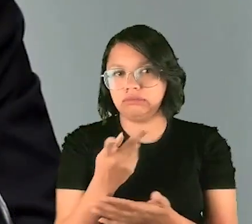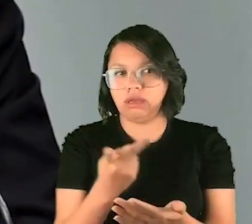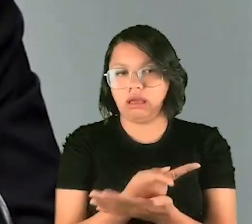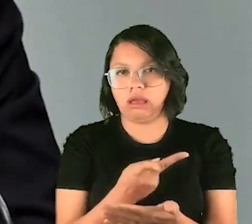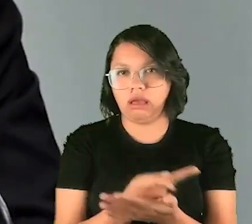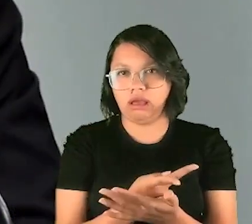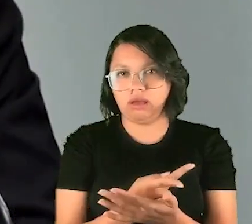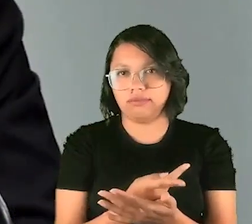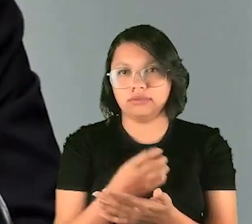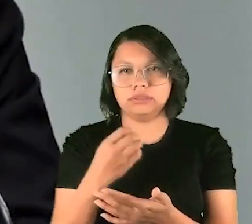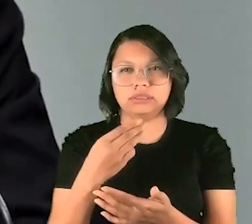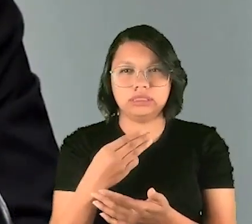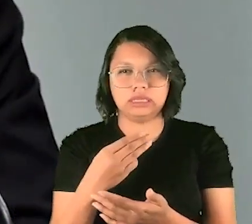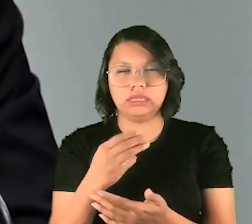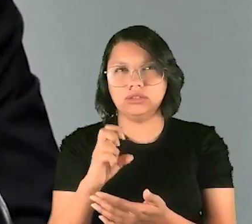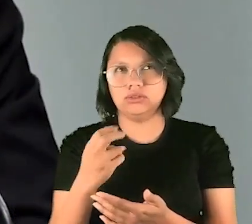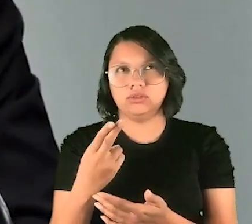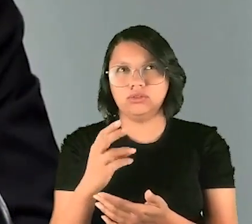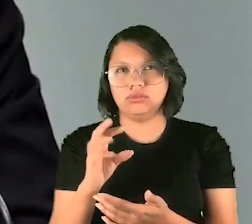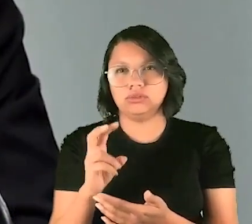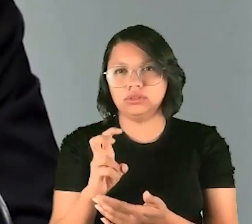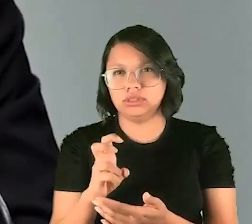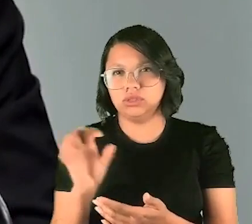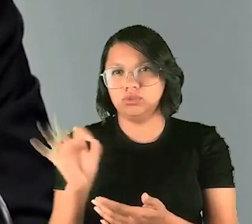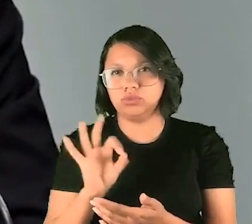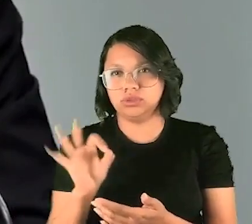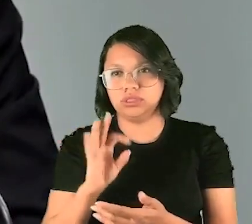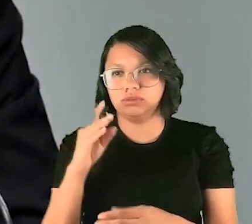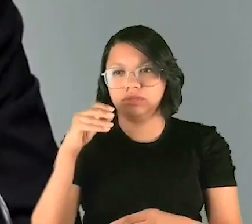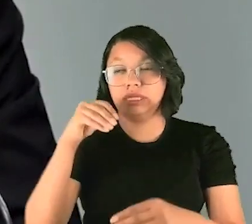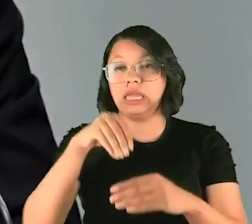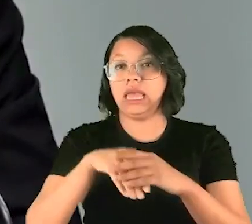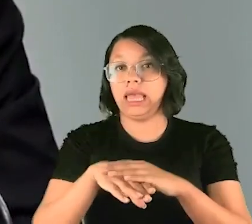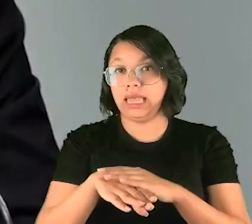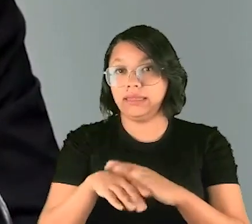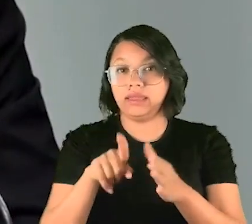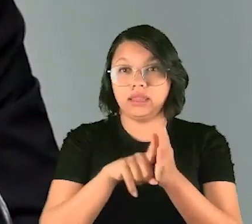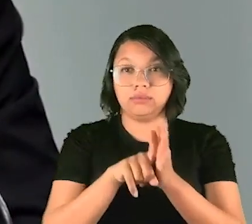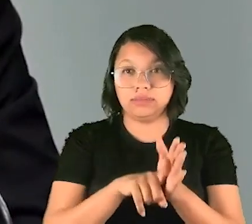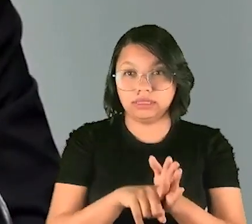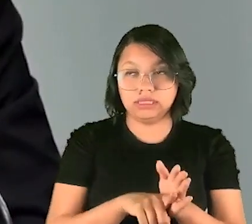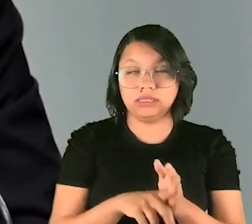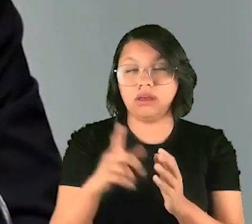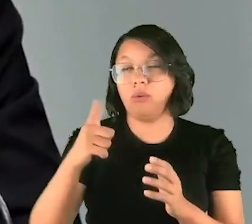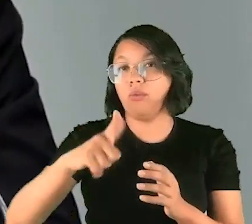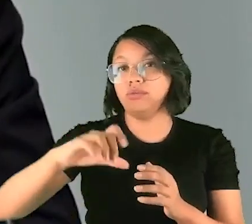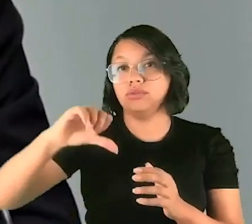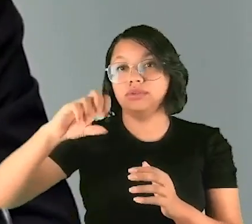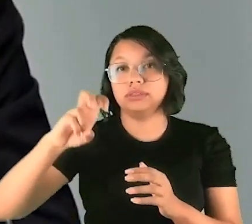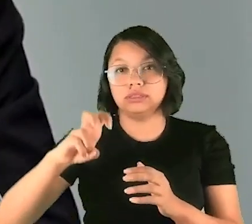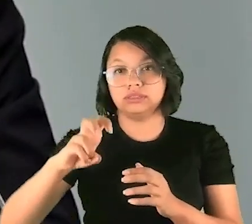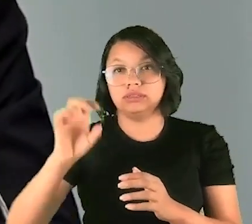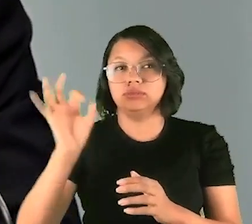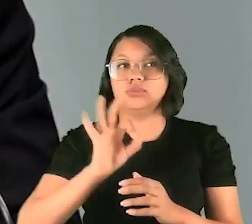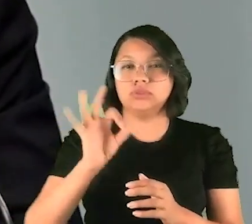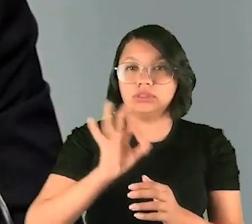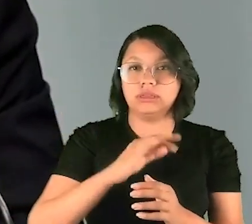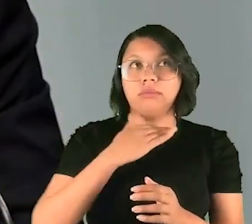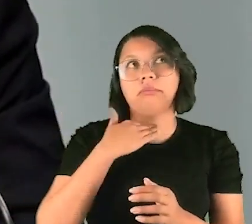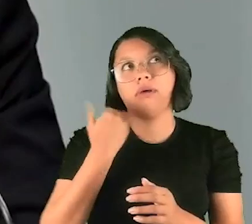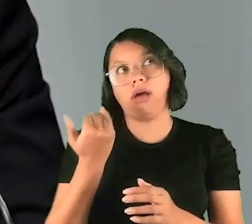dos produtos que não deram certo, historicamente em oncologia, 3 a 5% dos produtos que entram em pesquisa clínica dão certo, os